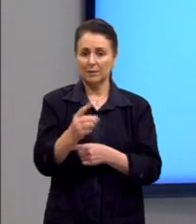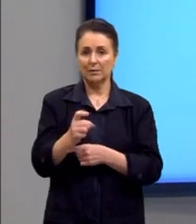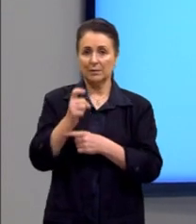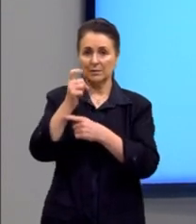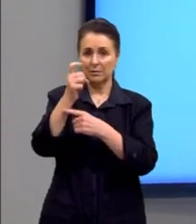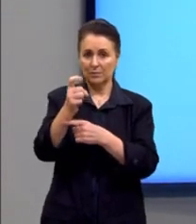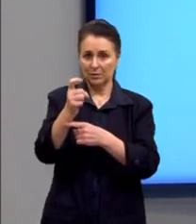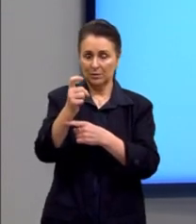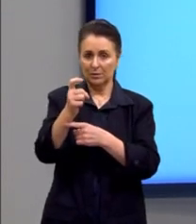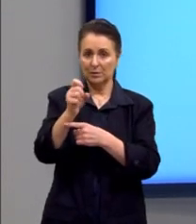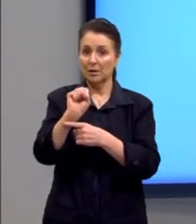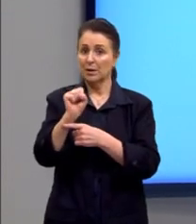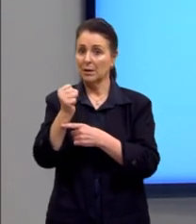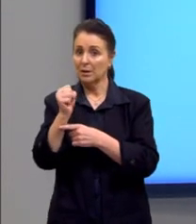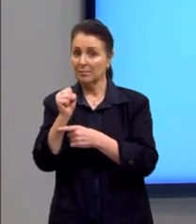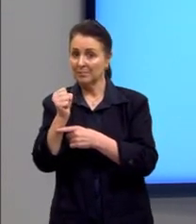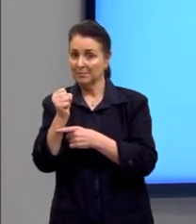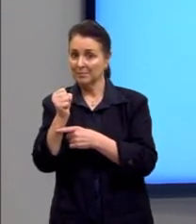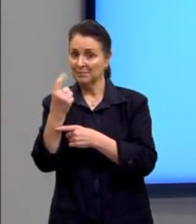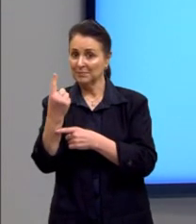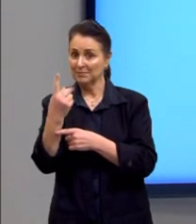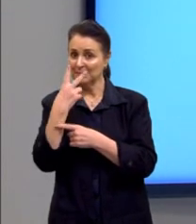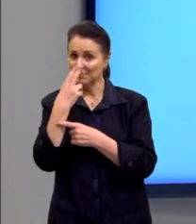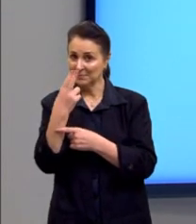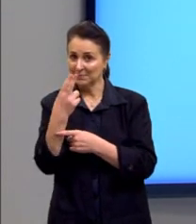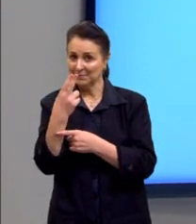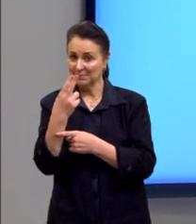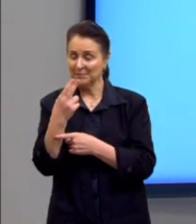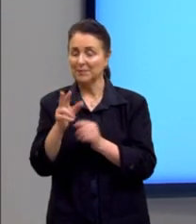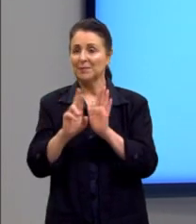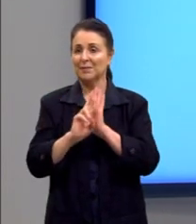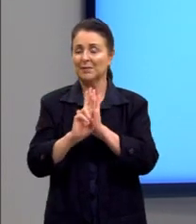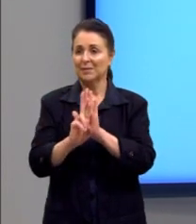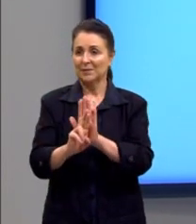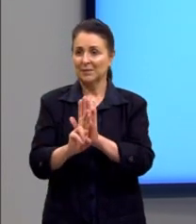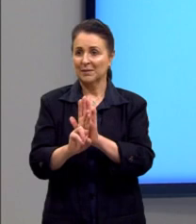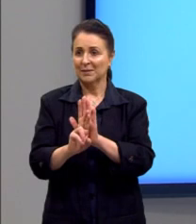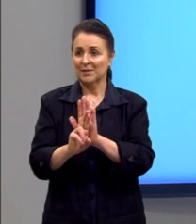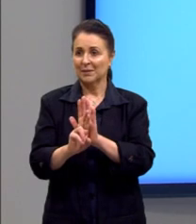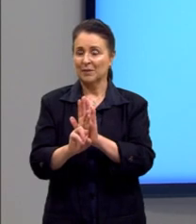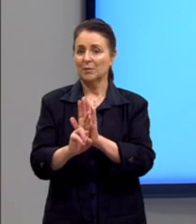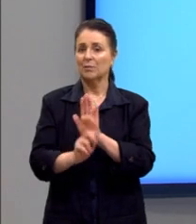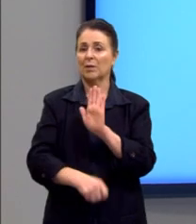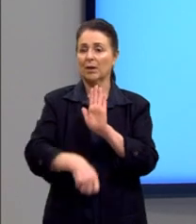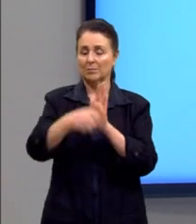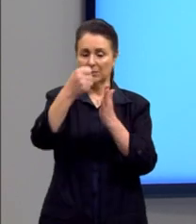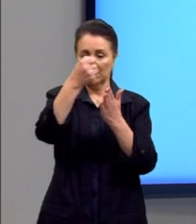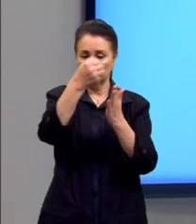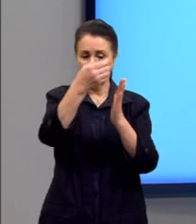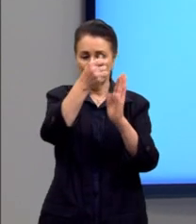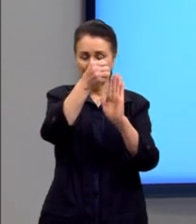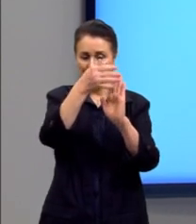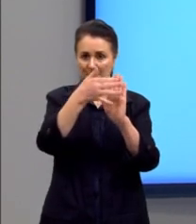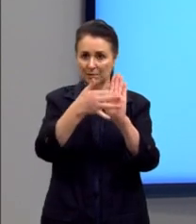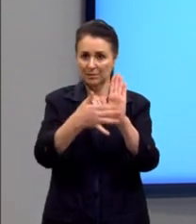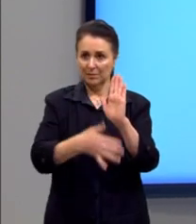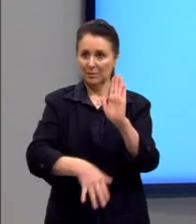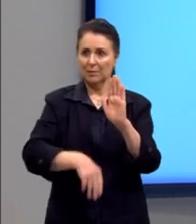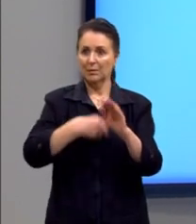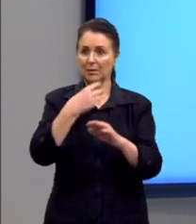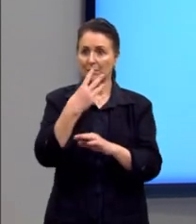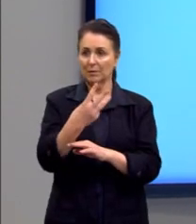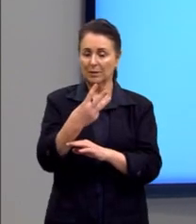= 81 então nós representamos né descrevendo ali 3 elevado a x